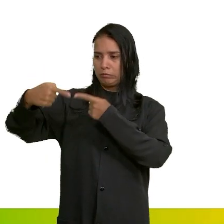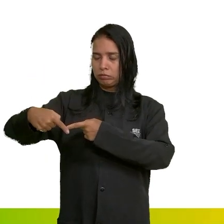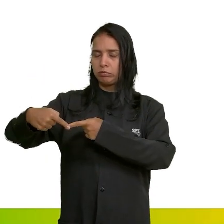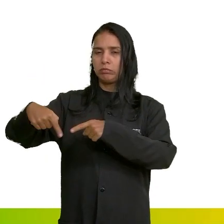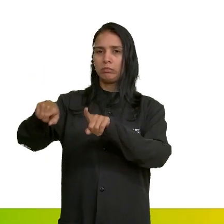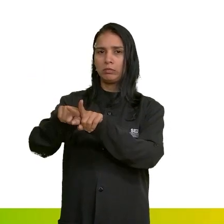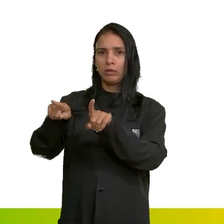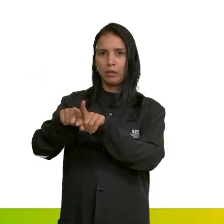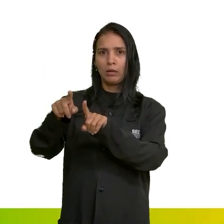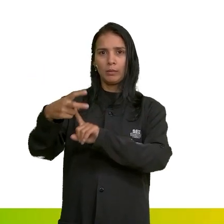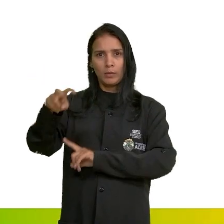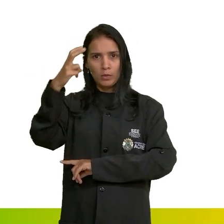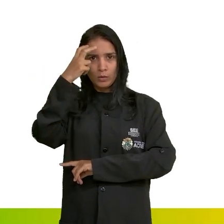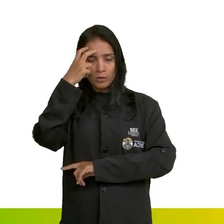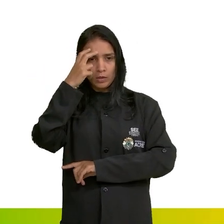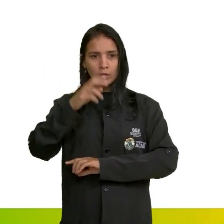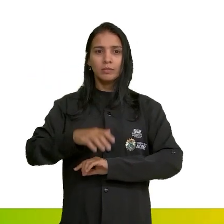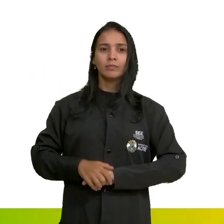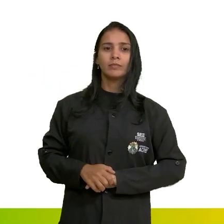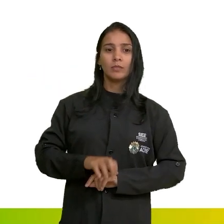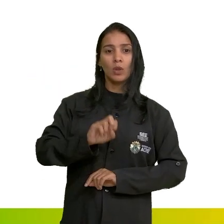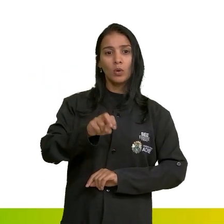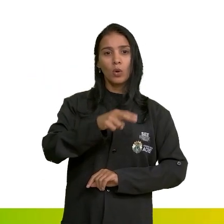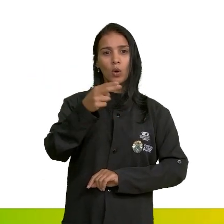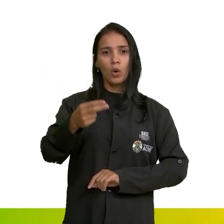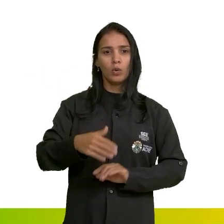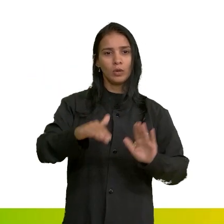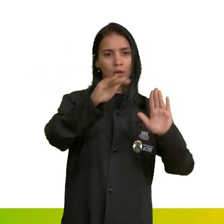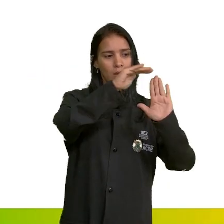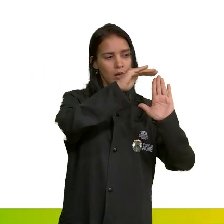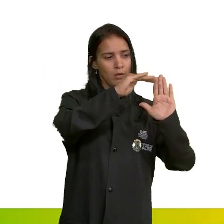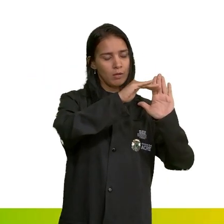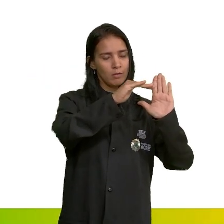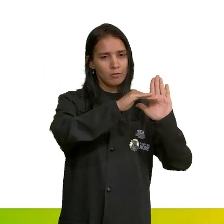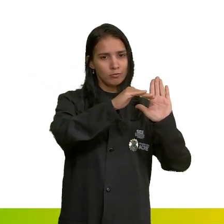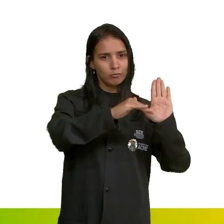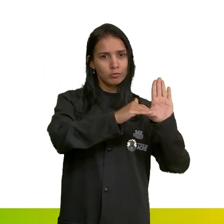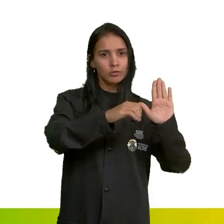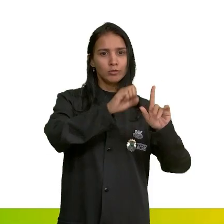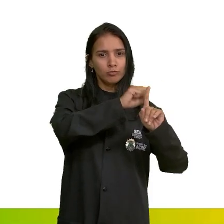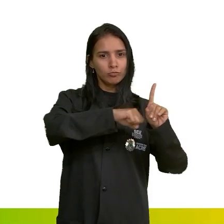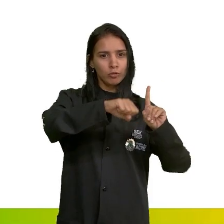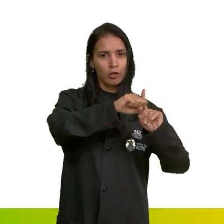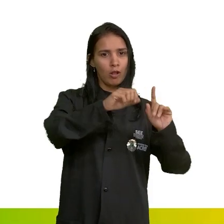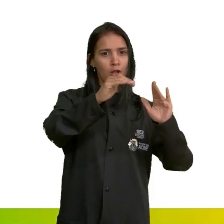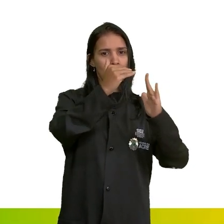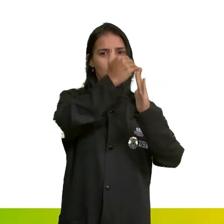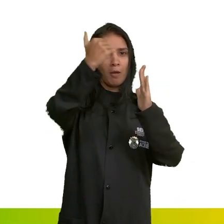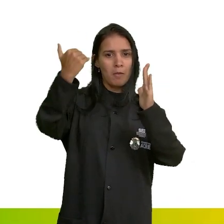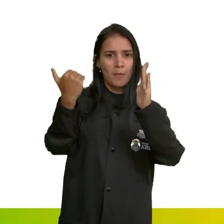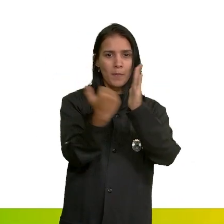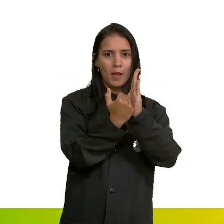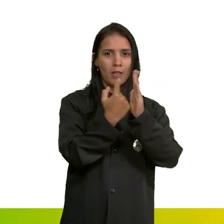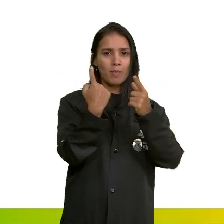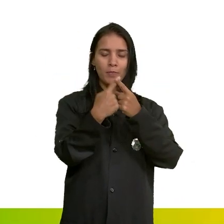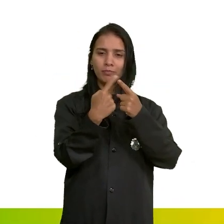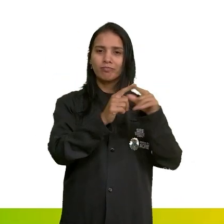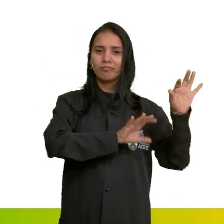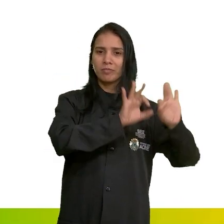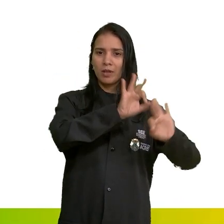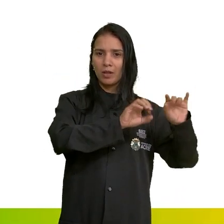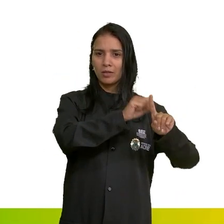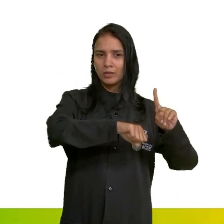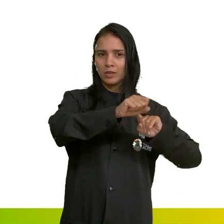Classificar uma sociedade como inferior por ter uma organização social distinta. Com